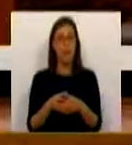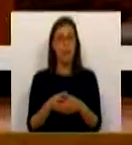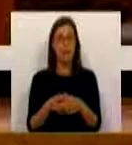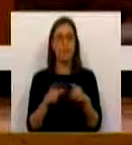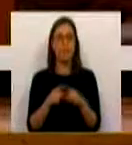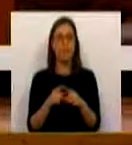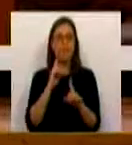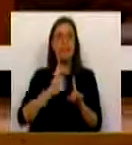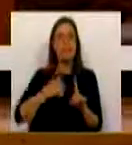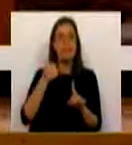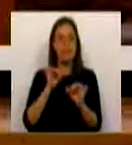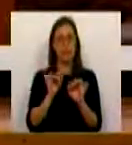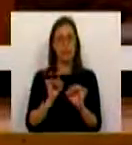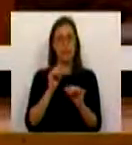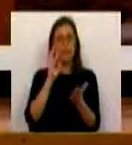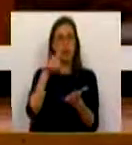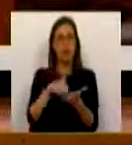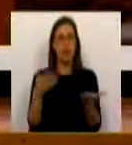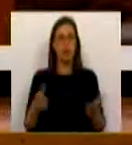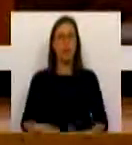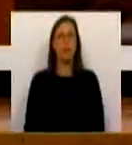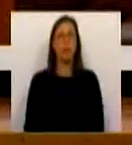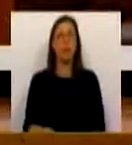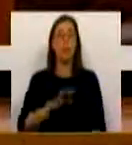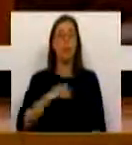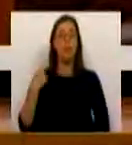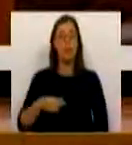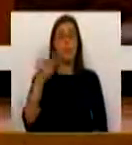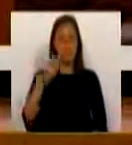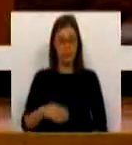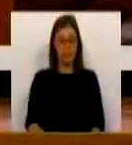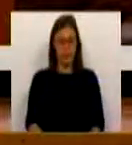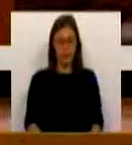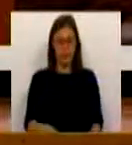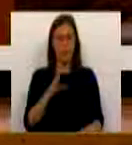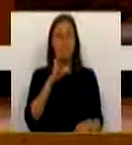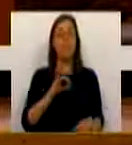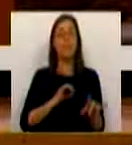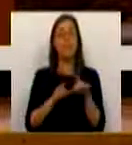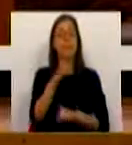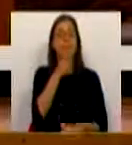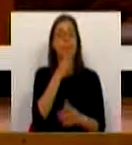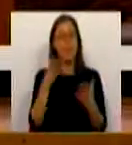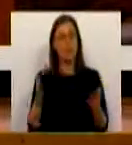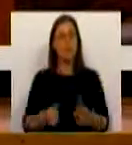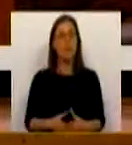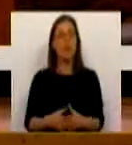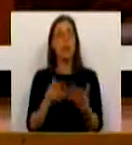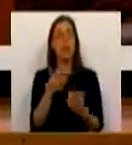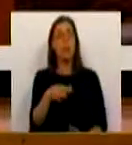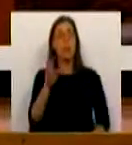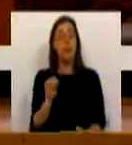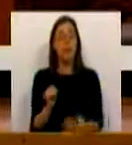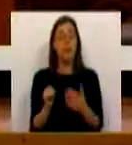e, sobretudo, dos seus resultados. Senhor Presidente, senhoras e senhores deputados, para o